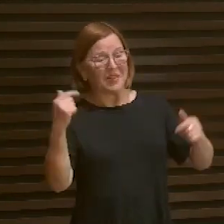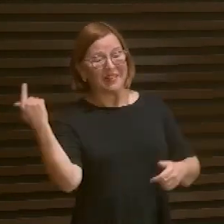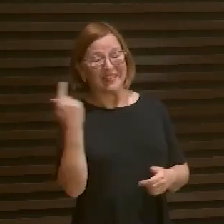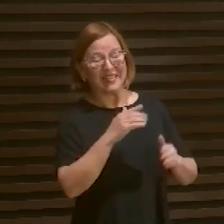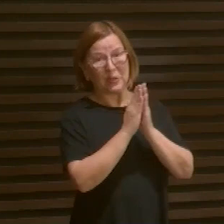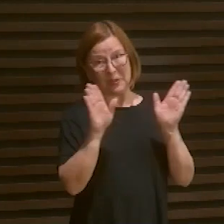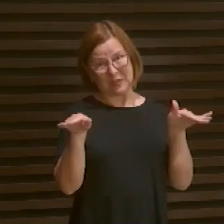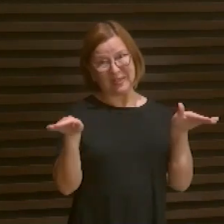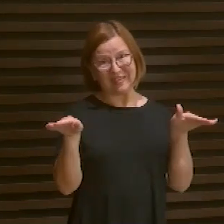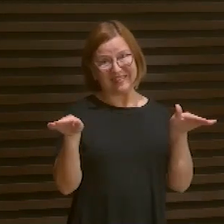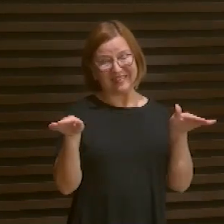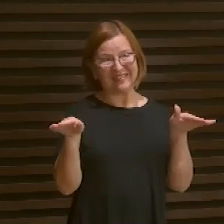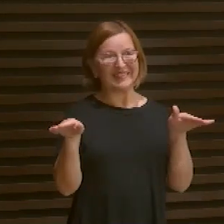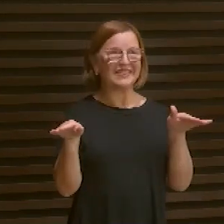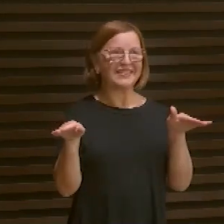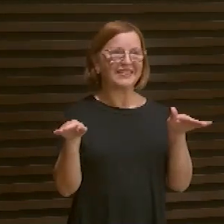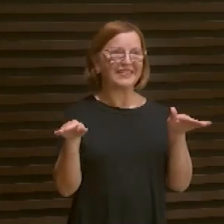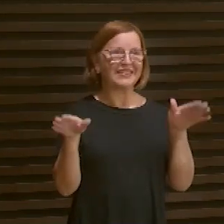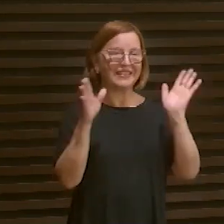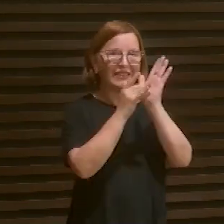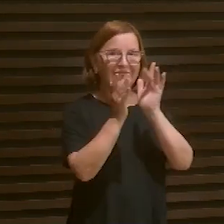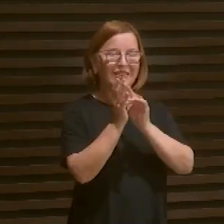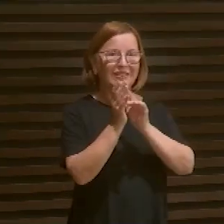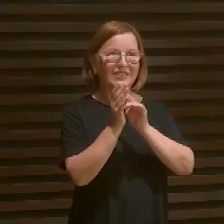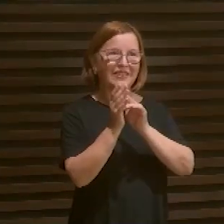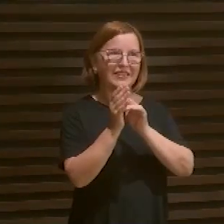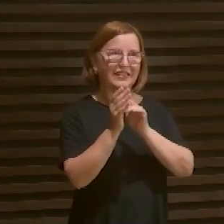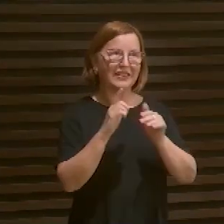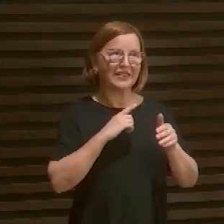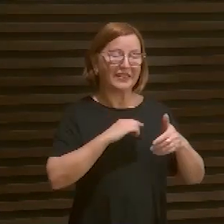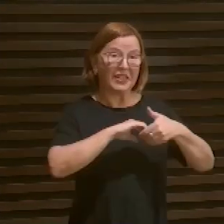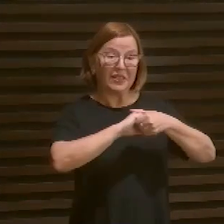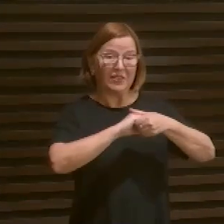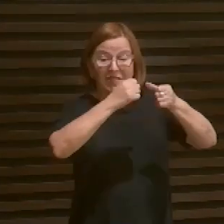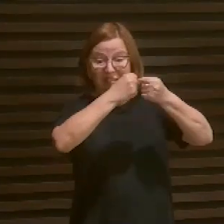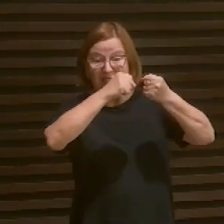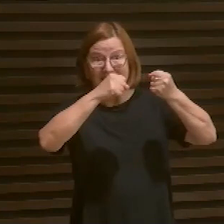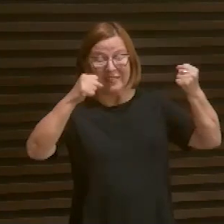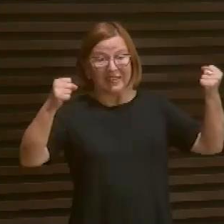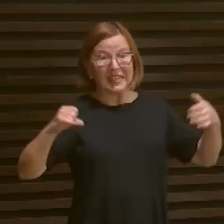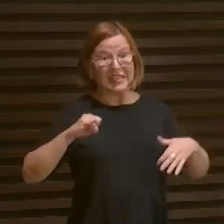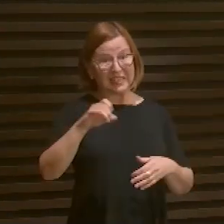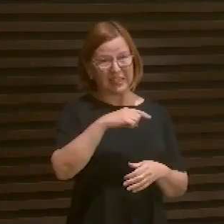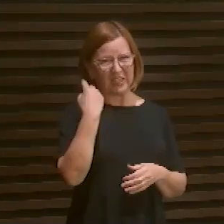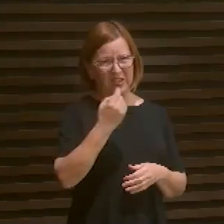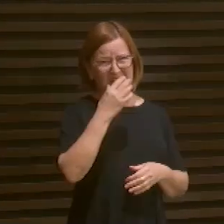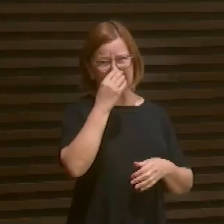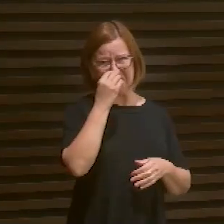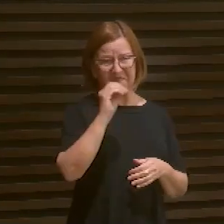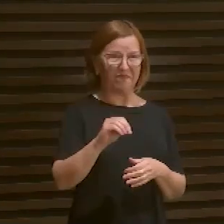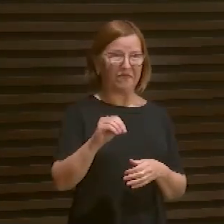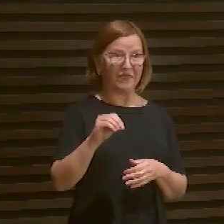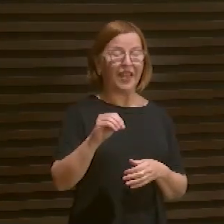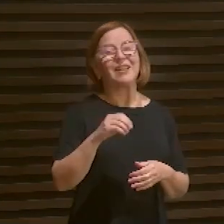capítulo 1. Ele tem uma salvação que é tão grande que se nós negligenciarmos a